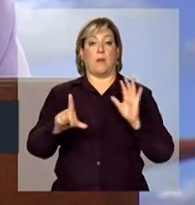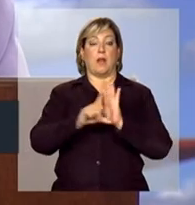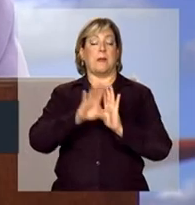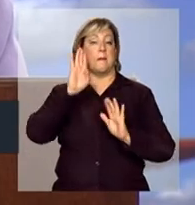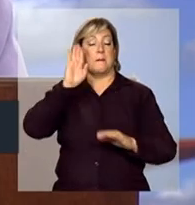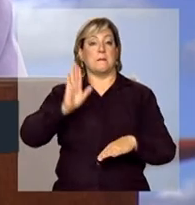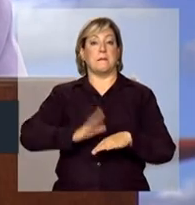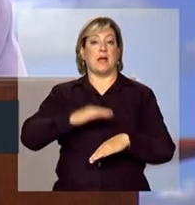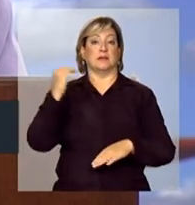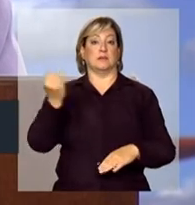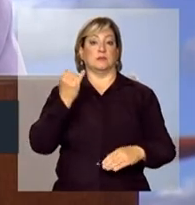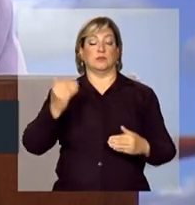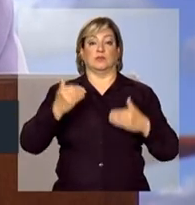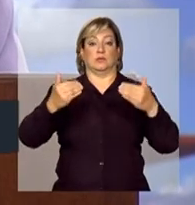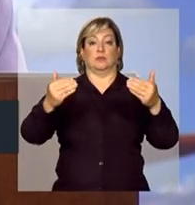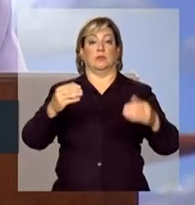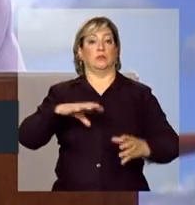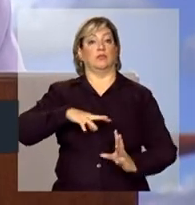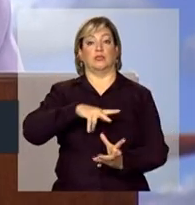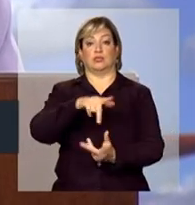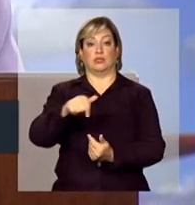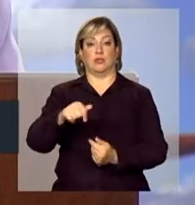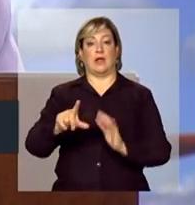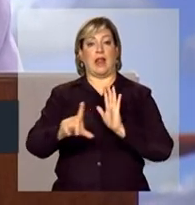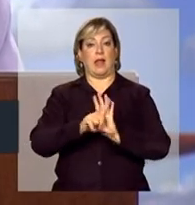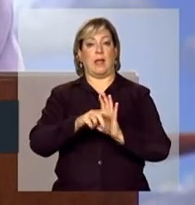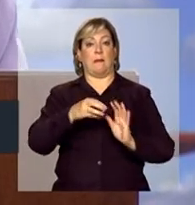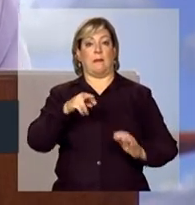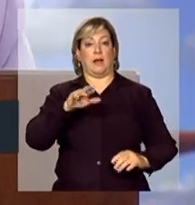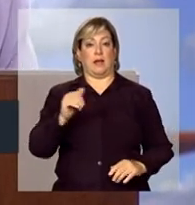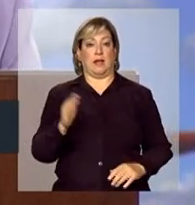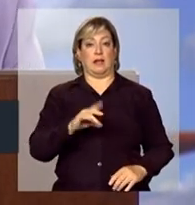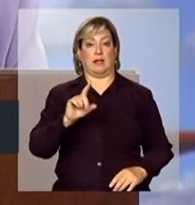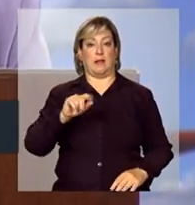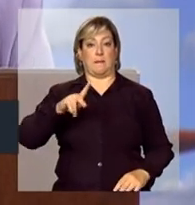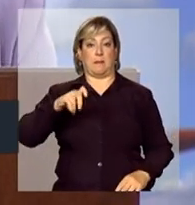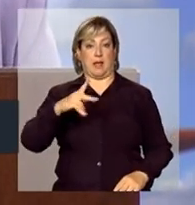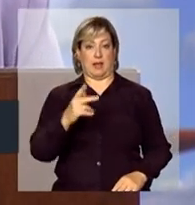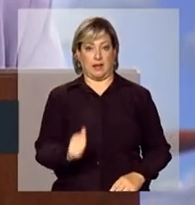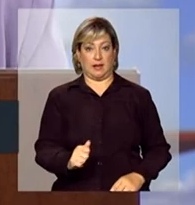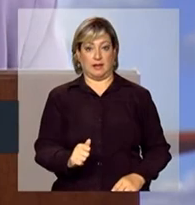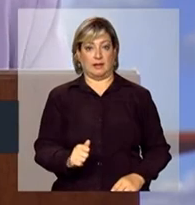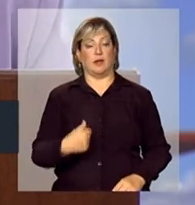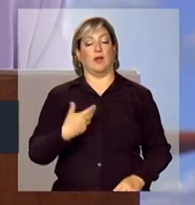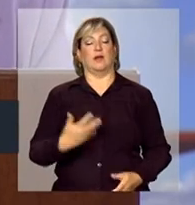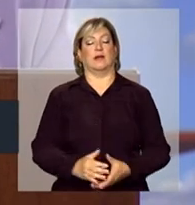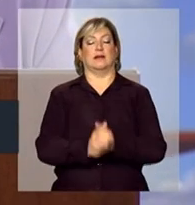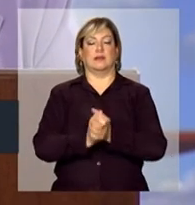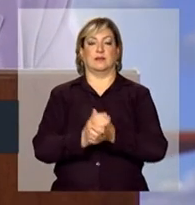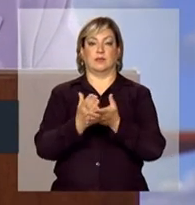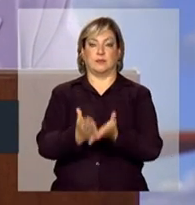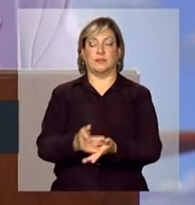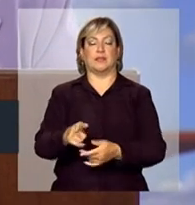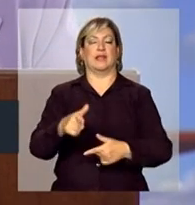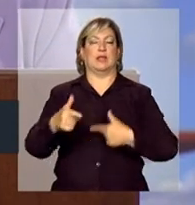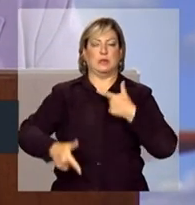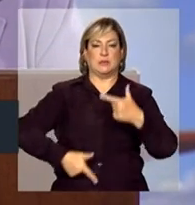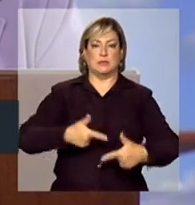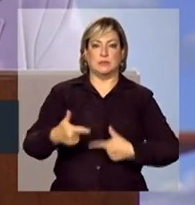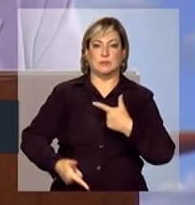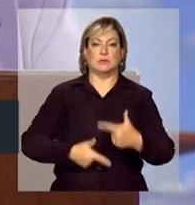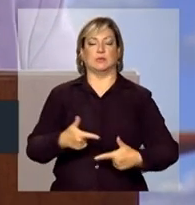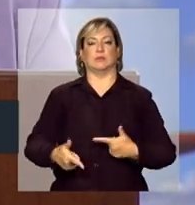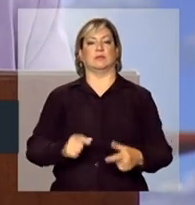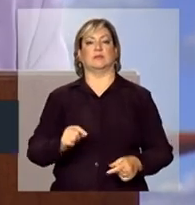mundo a Lei Maria da Penha quero que saldar essa Guerreira que nos honra